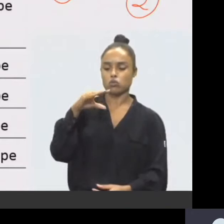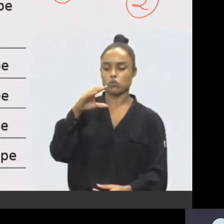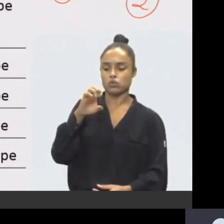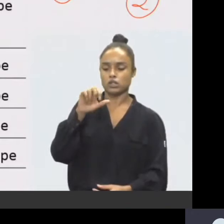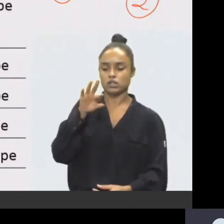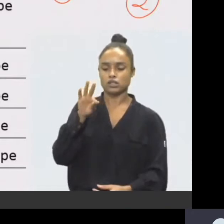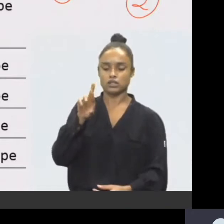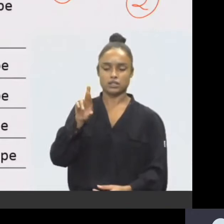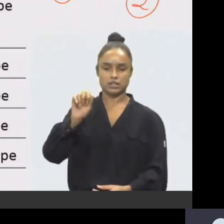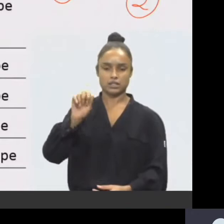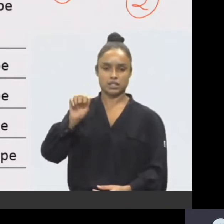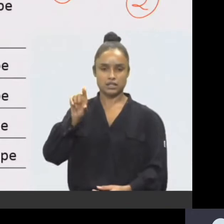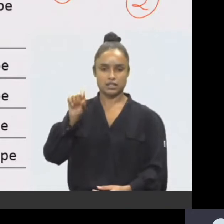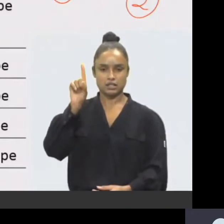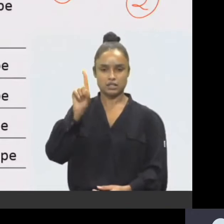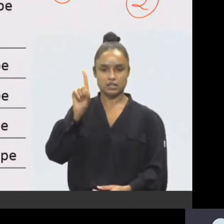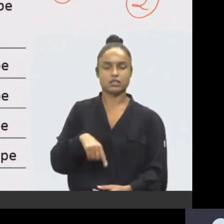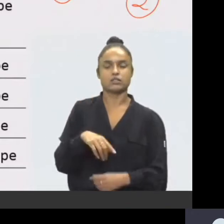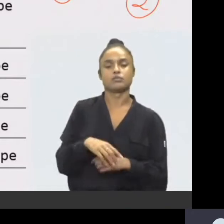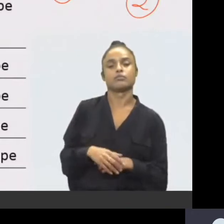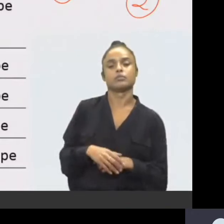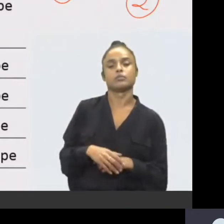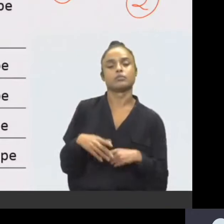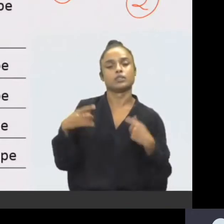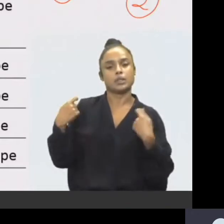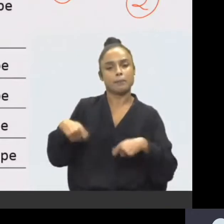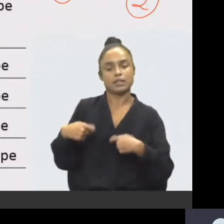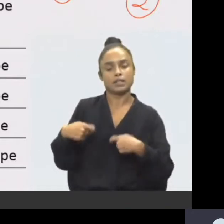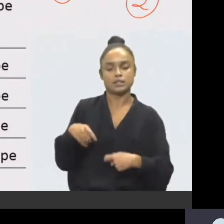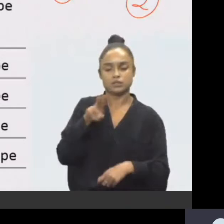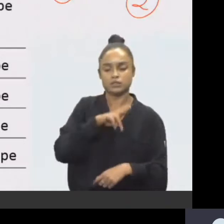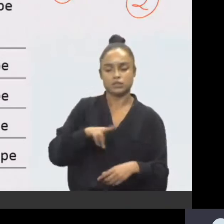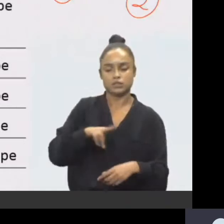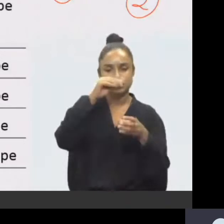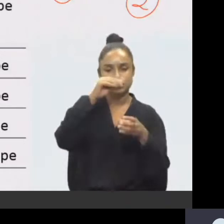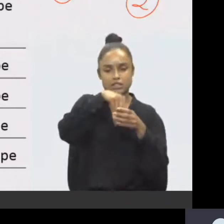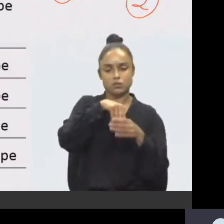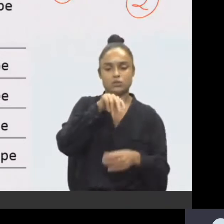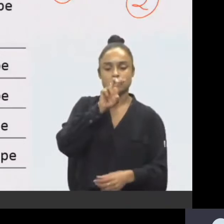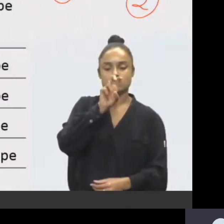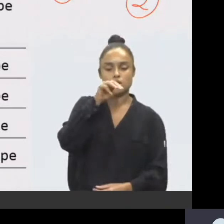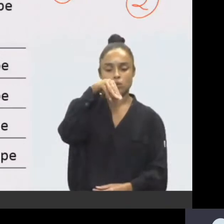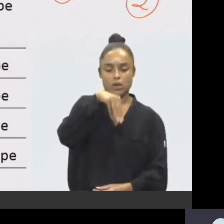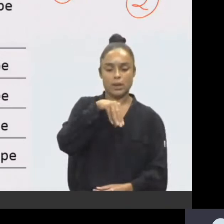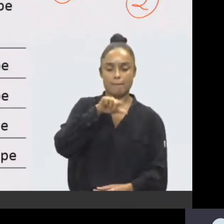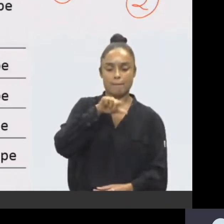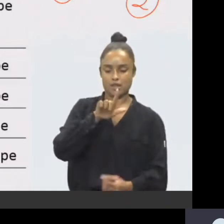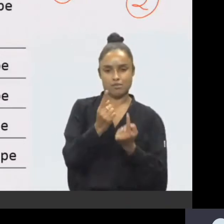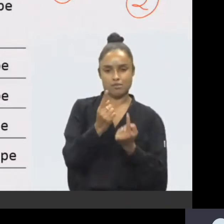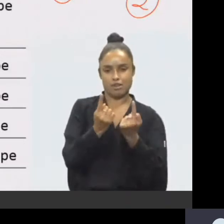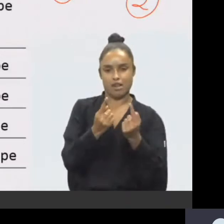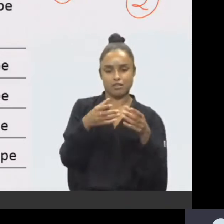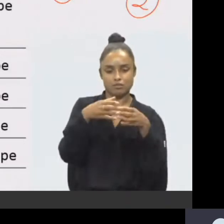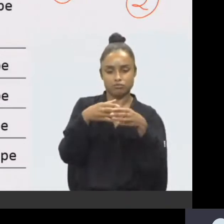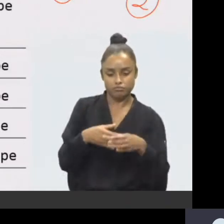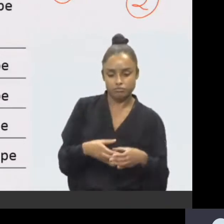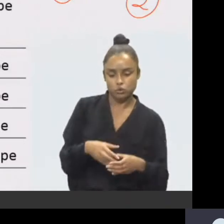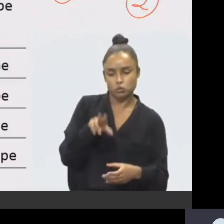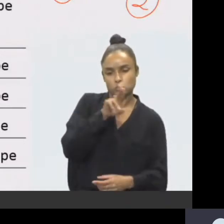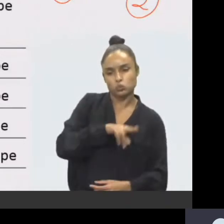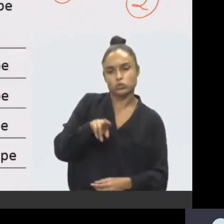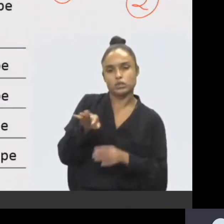solução de 2,4 de nitrofenilhidrazina. Então nós vamos precisar de 5 ml por equipe para o preparo dessa solução.